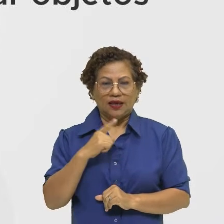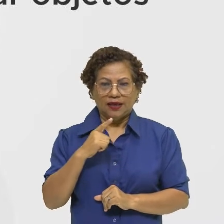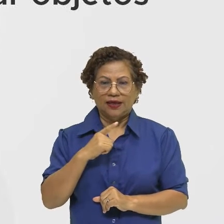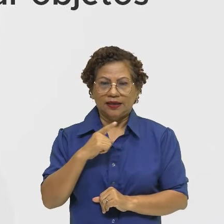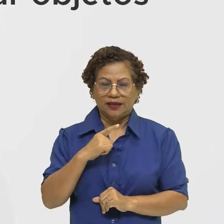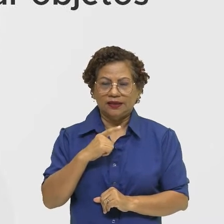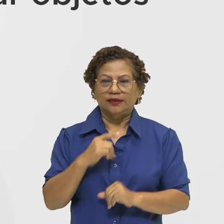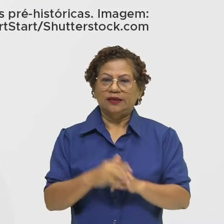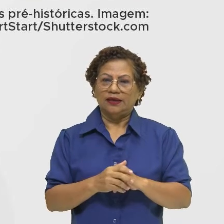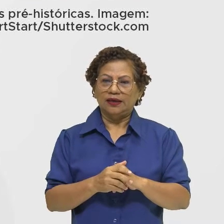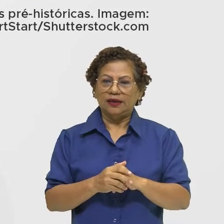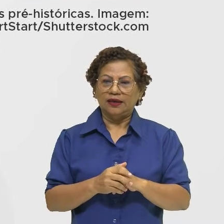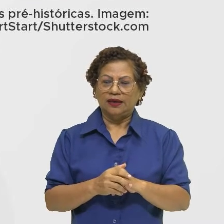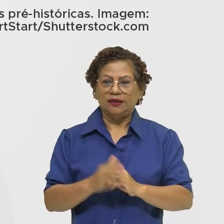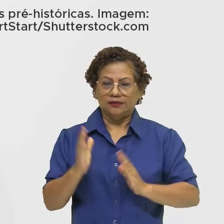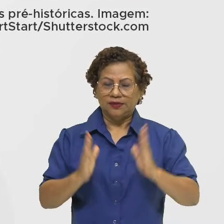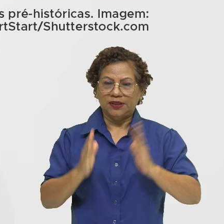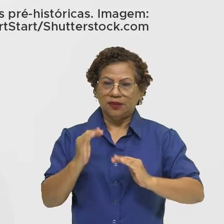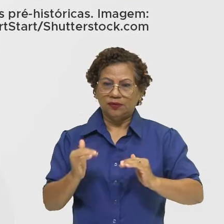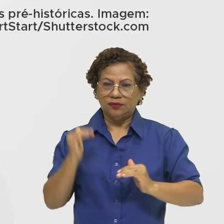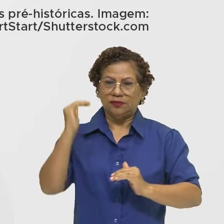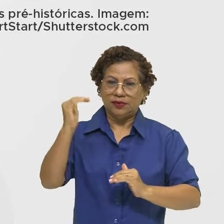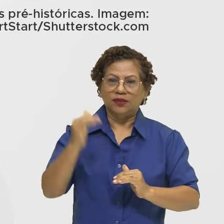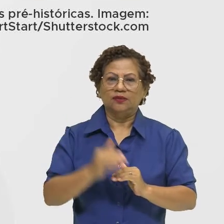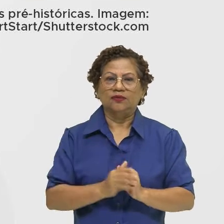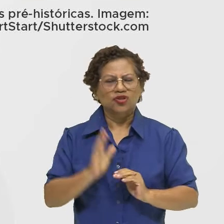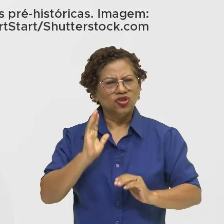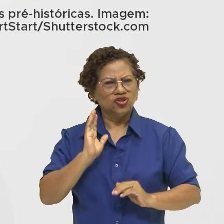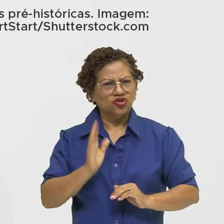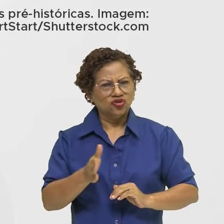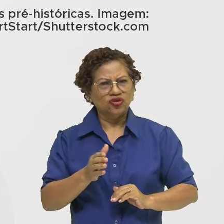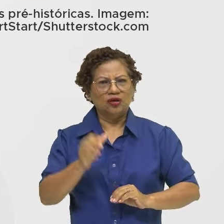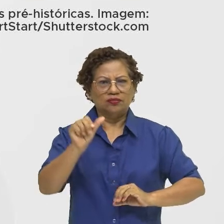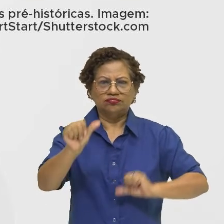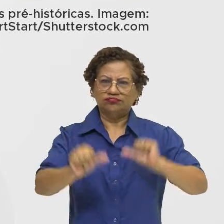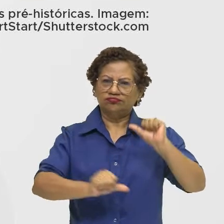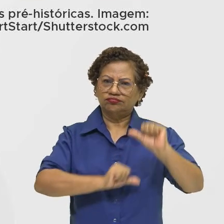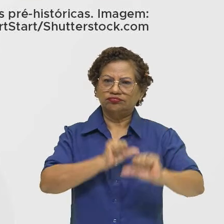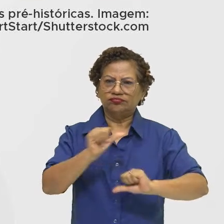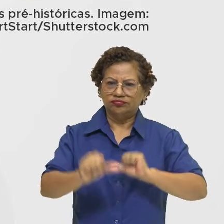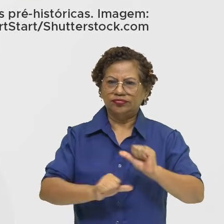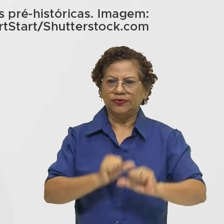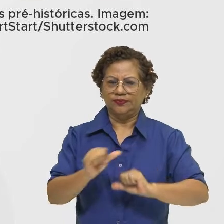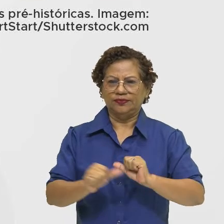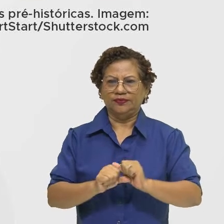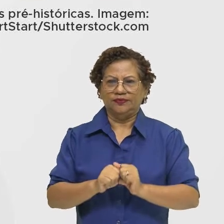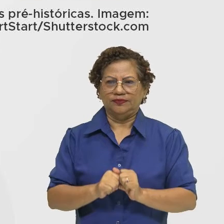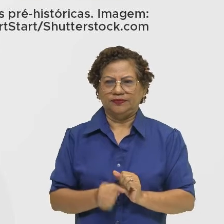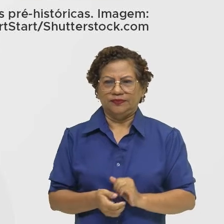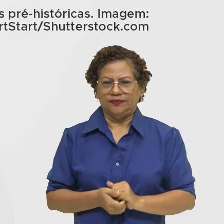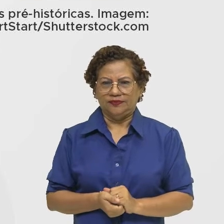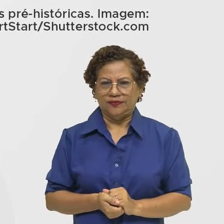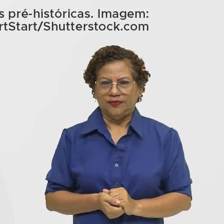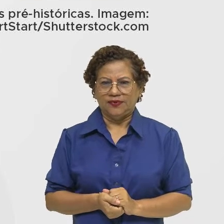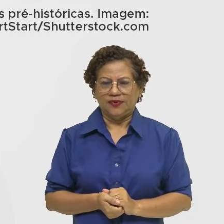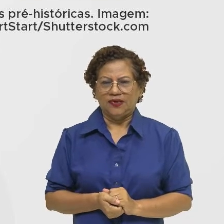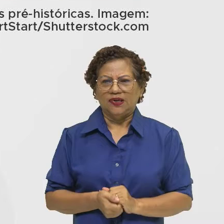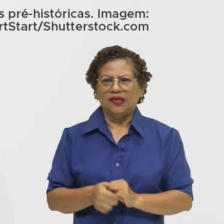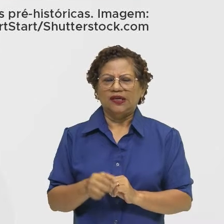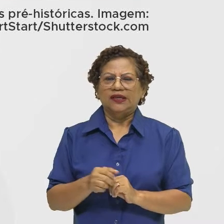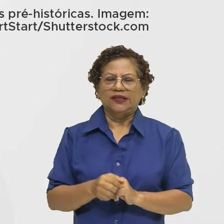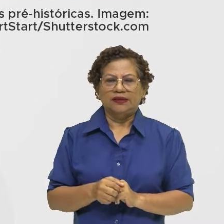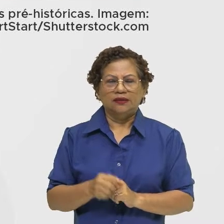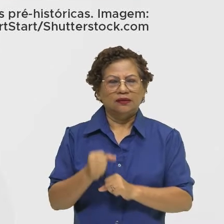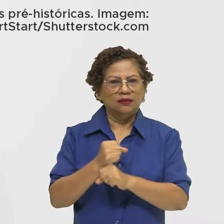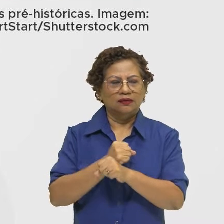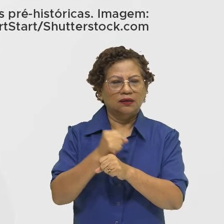Paleolítico Superior. Ele já mudou um pouquinho, mas isso não foi de um dia para o outro, foram milhares